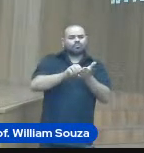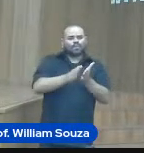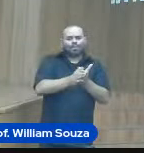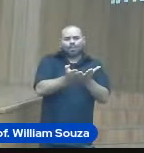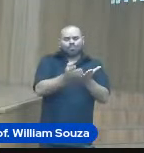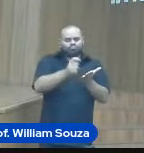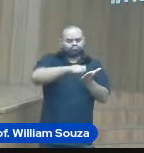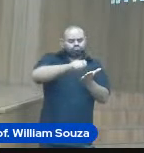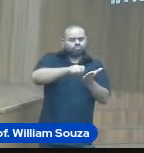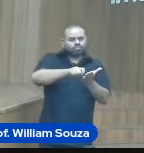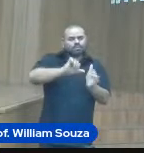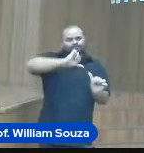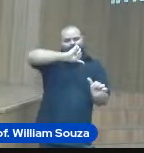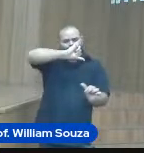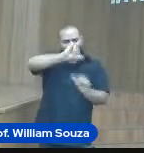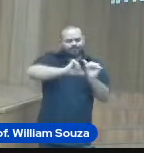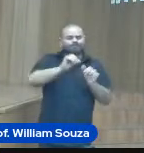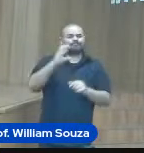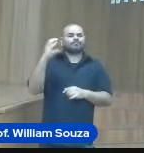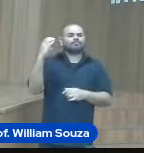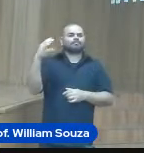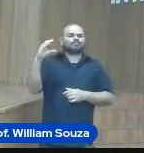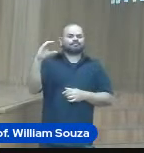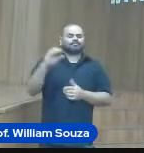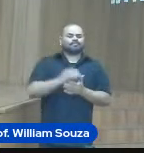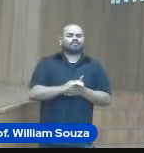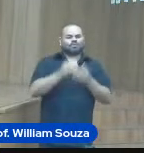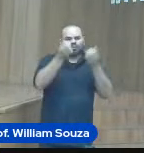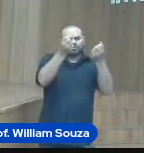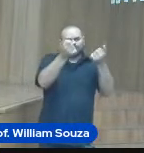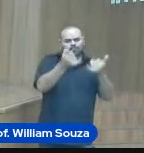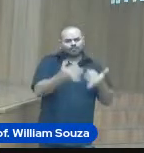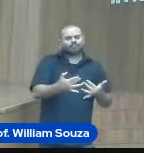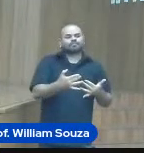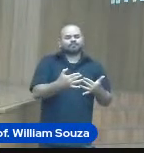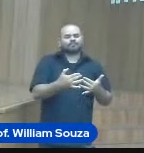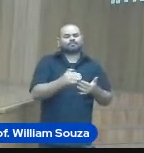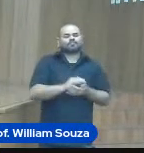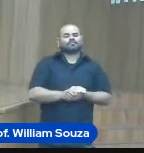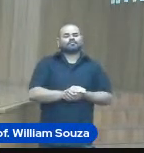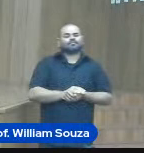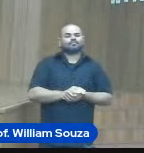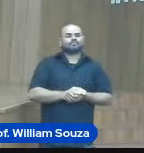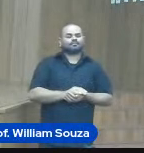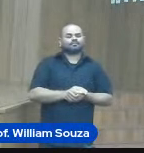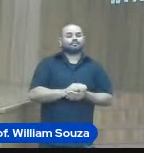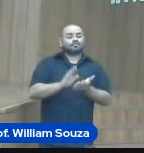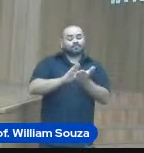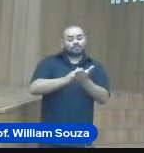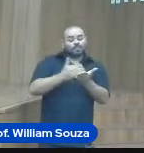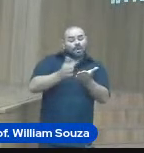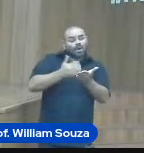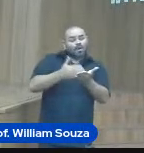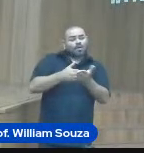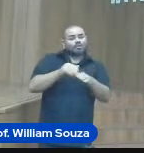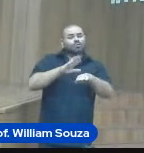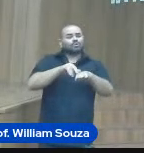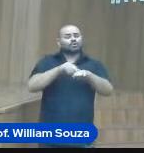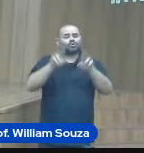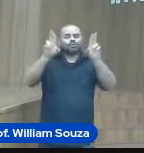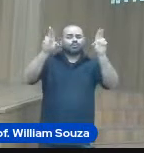Né? Eu vou falar um pouco sobre isso com vocês. Na verdade, esse livro chama-se O Discurso do Método, e